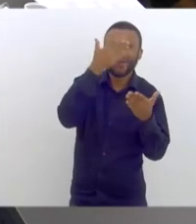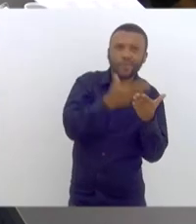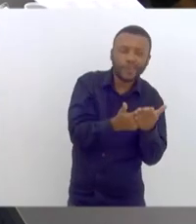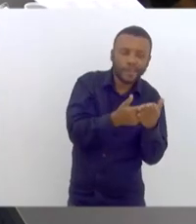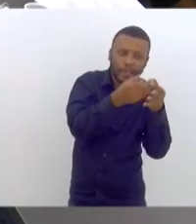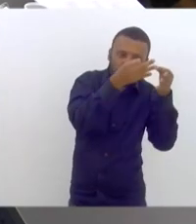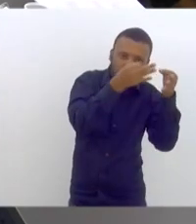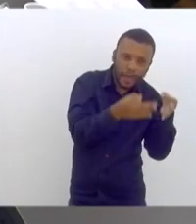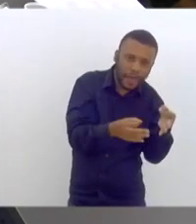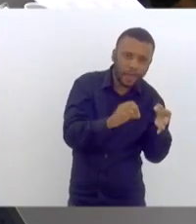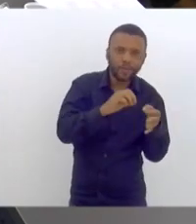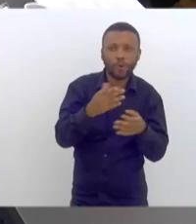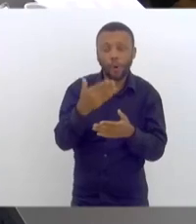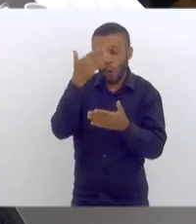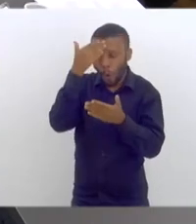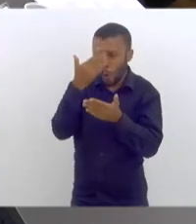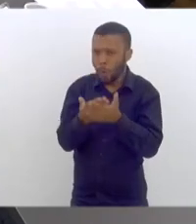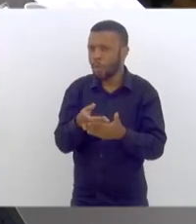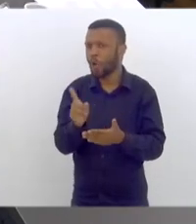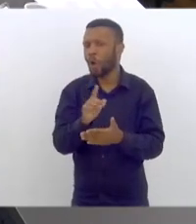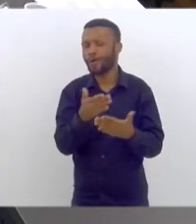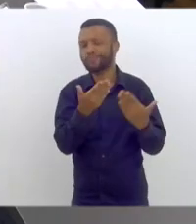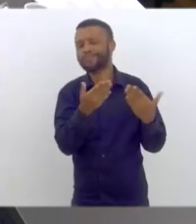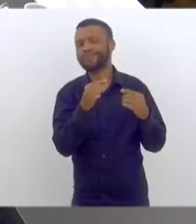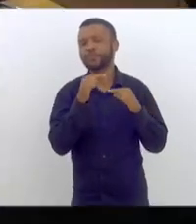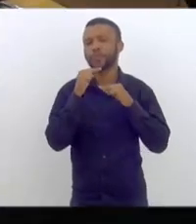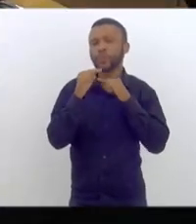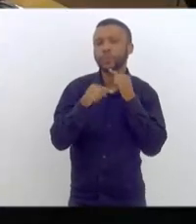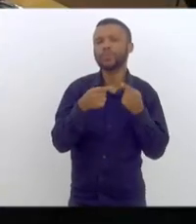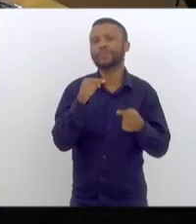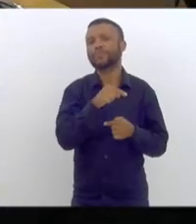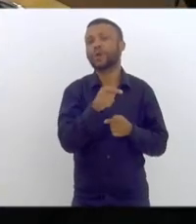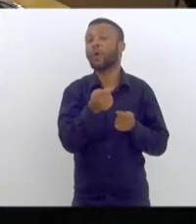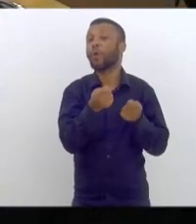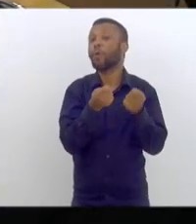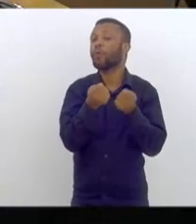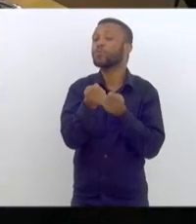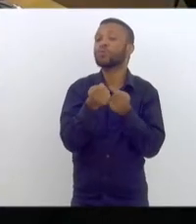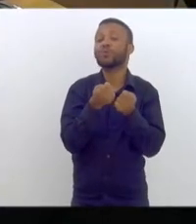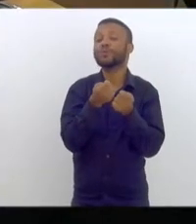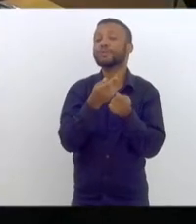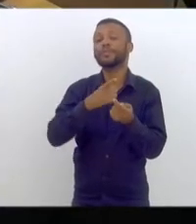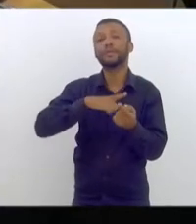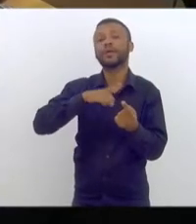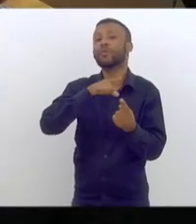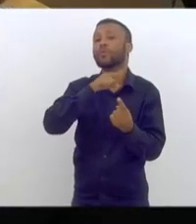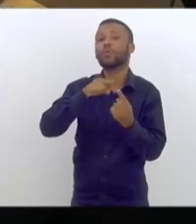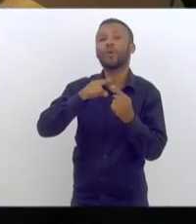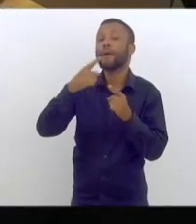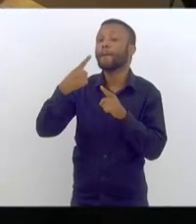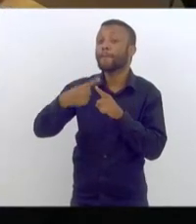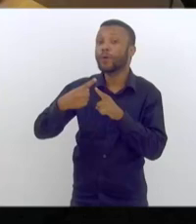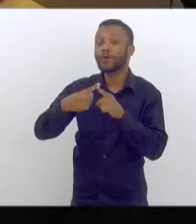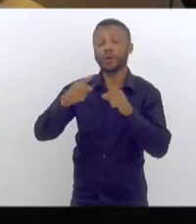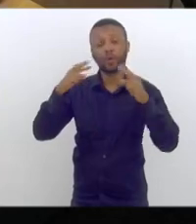confiar na Instituição os controles existem porque os seres humanos